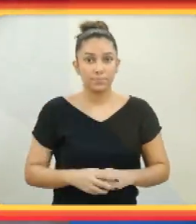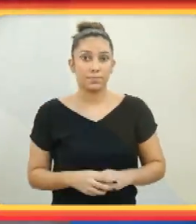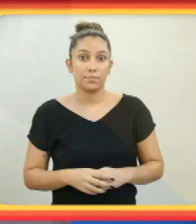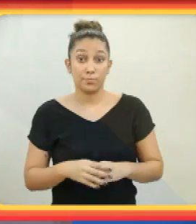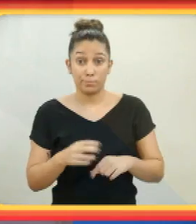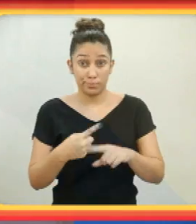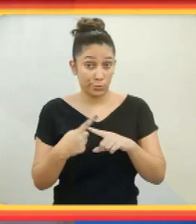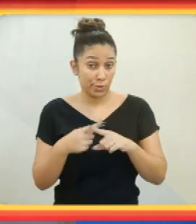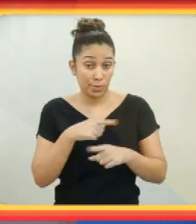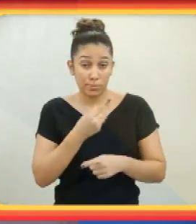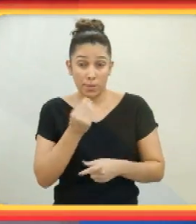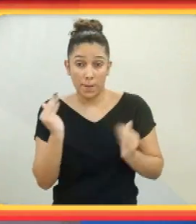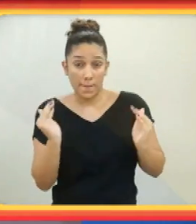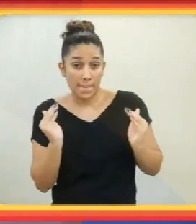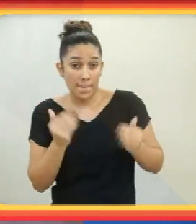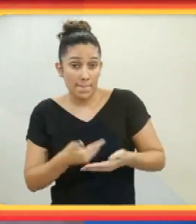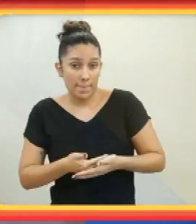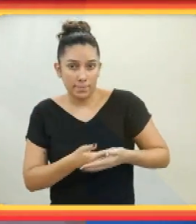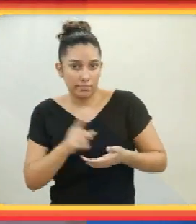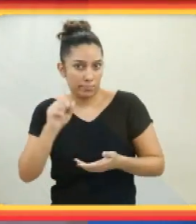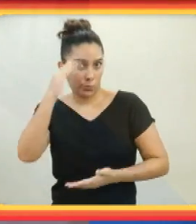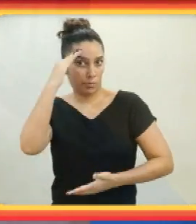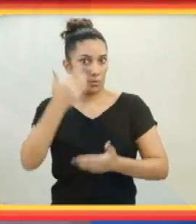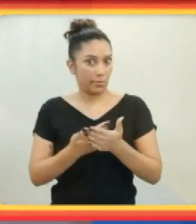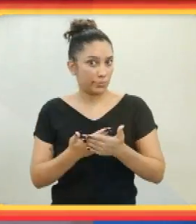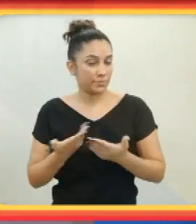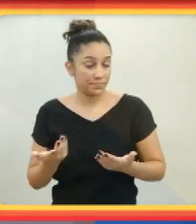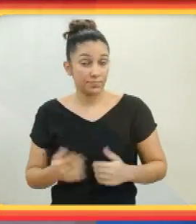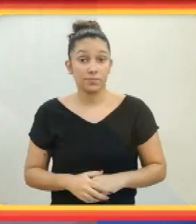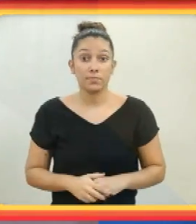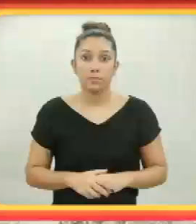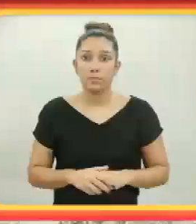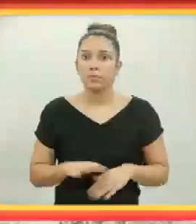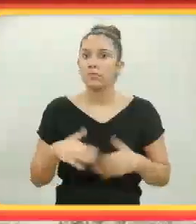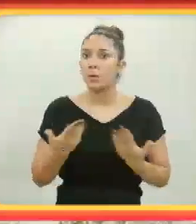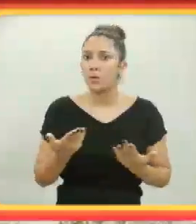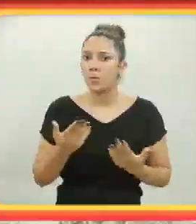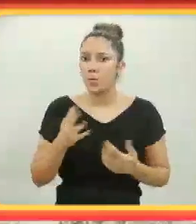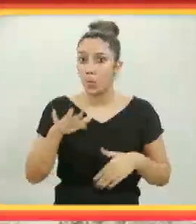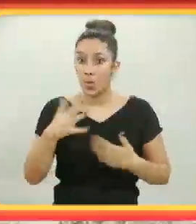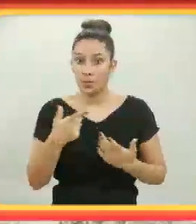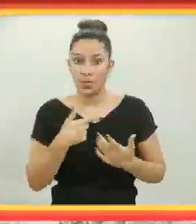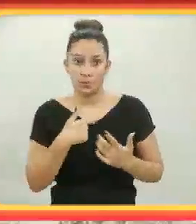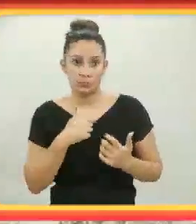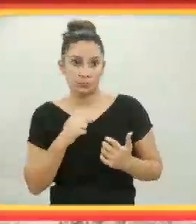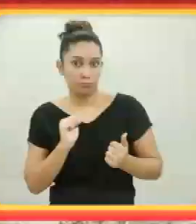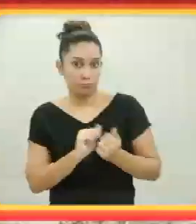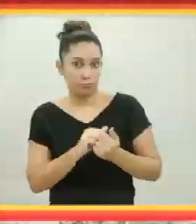ou então quando ela era mais nova, eles perguntavam, é sua sobrinha? E